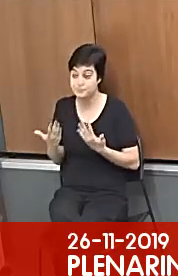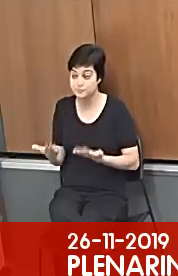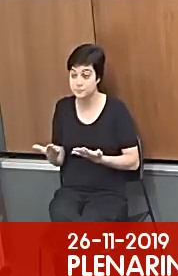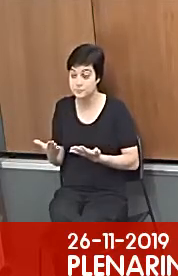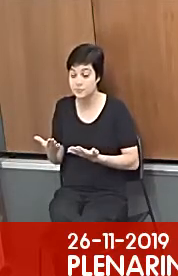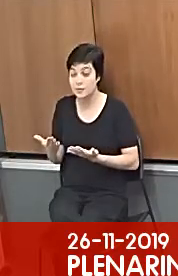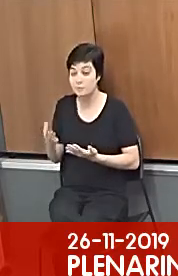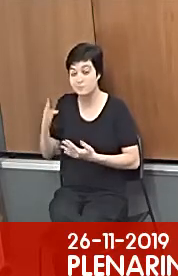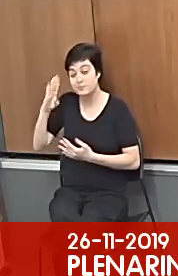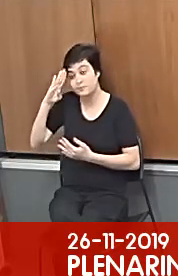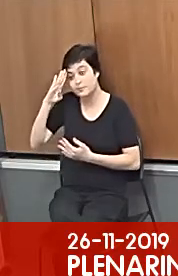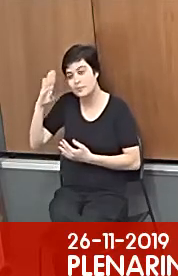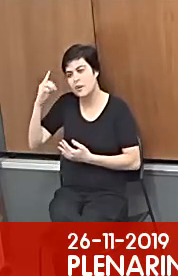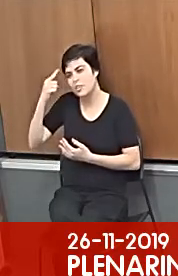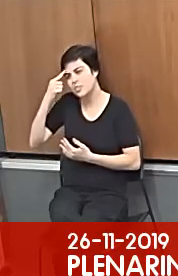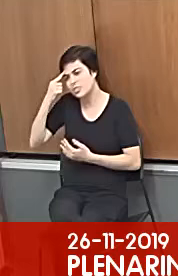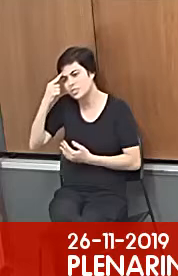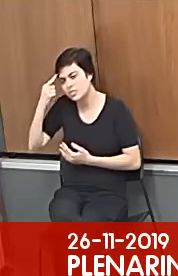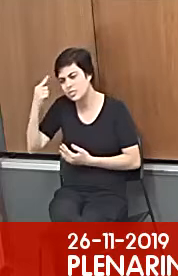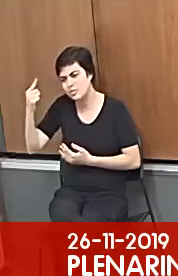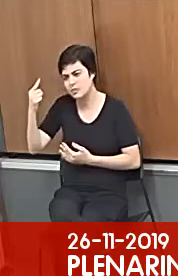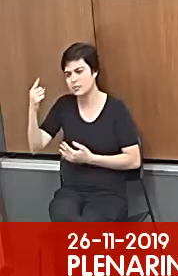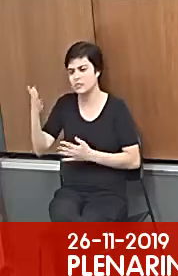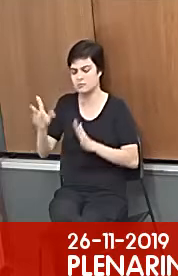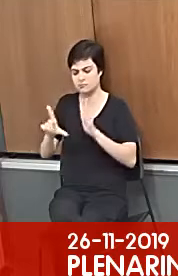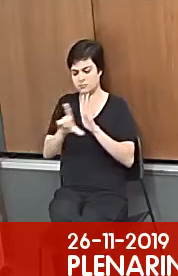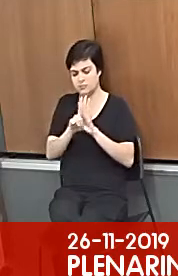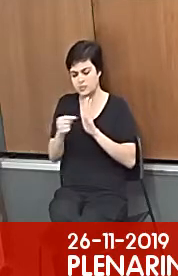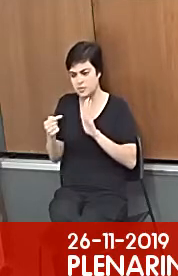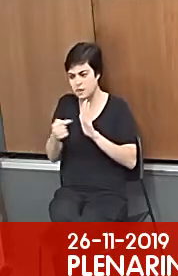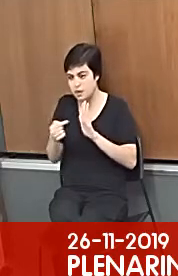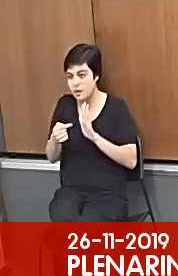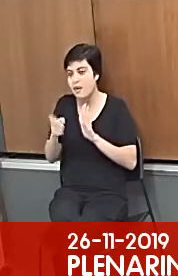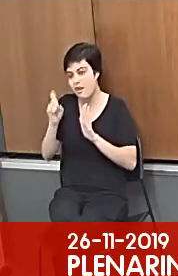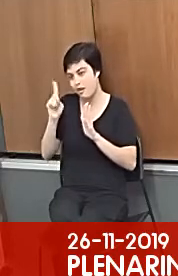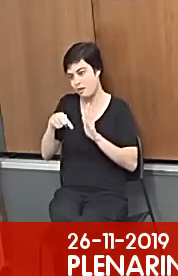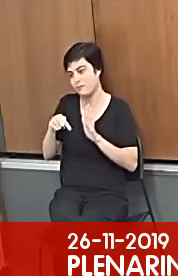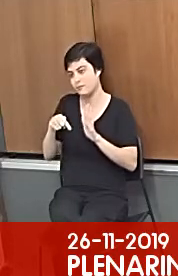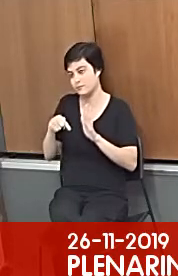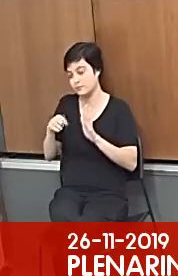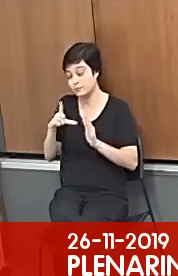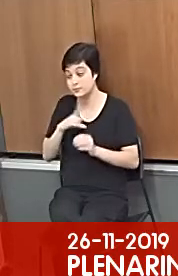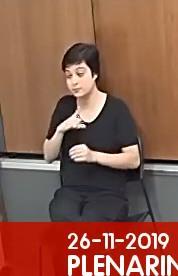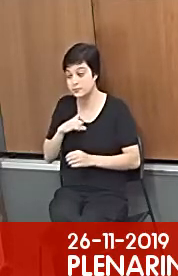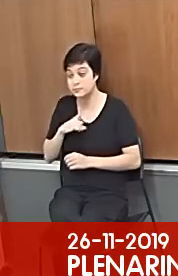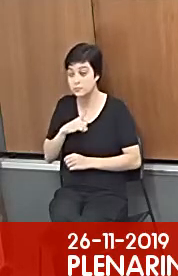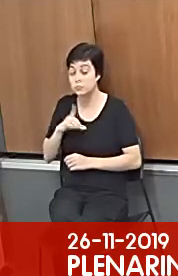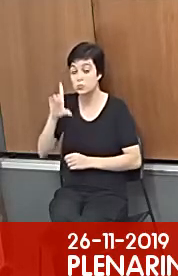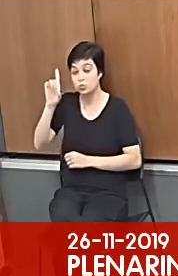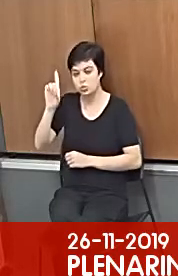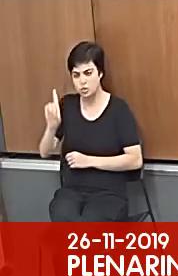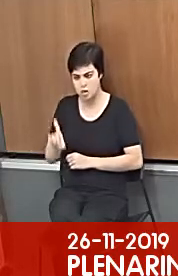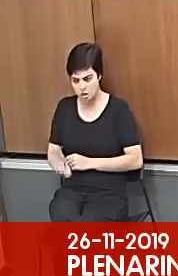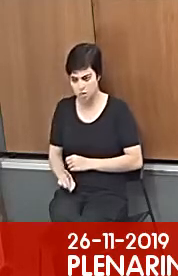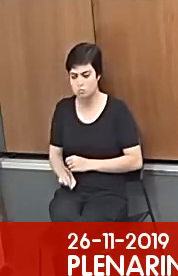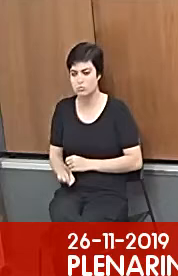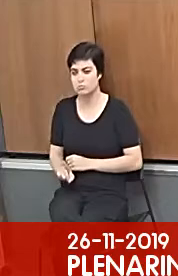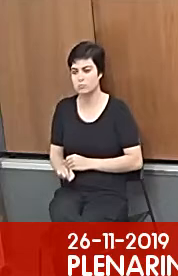a ideia e o aspecto geral da criação dessa língua é isso, é garantir os